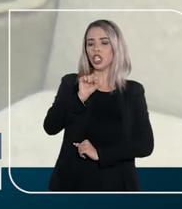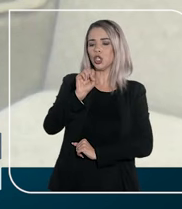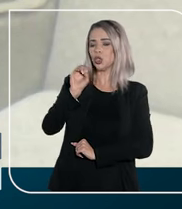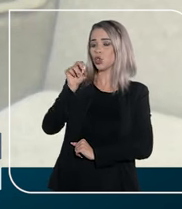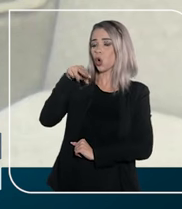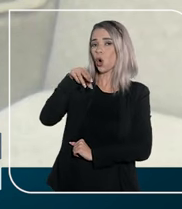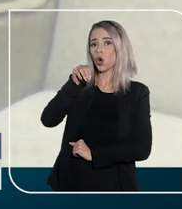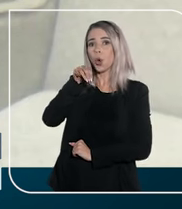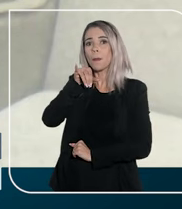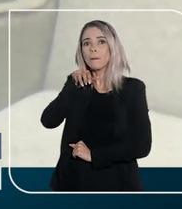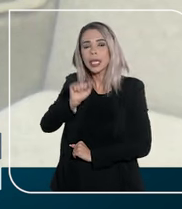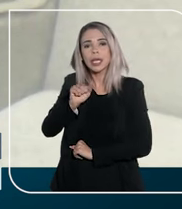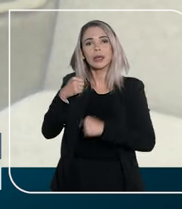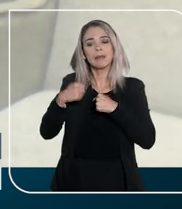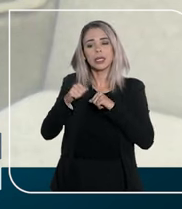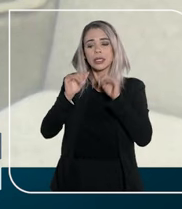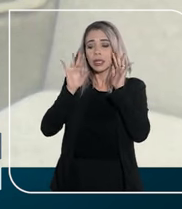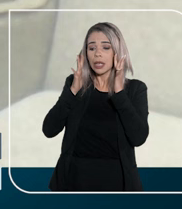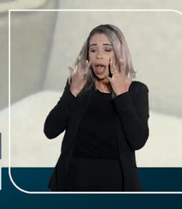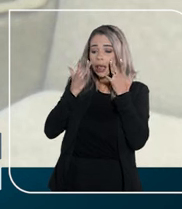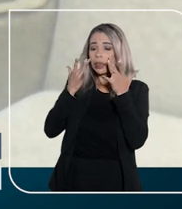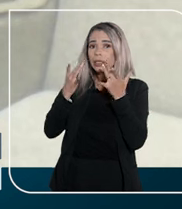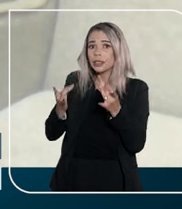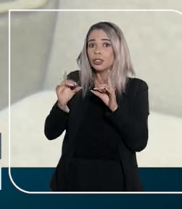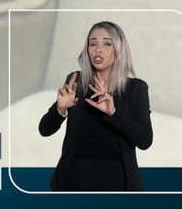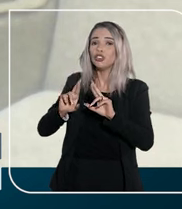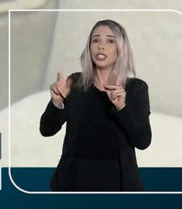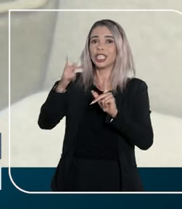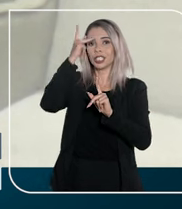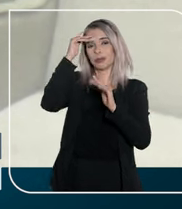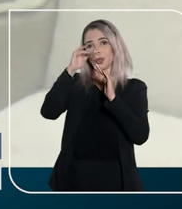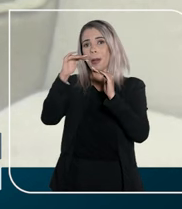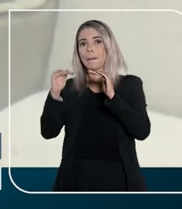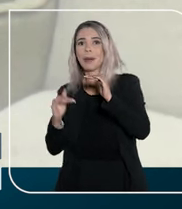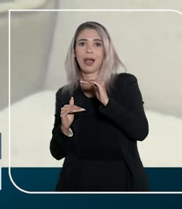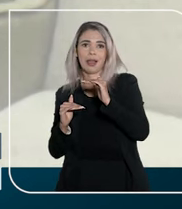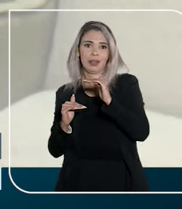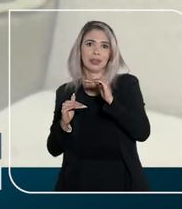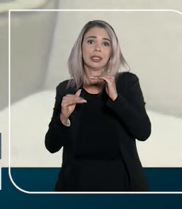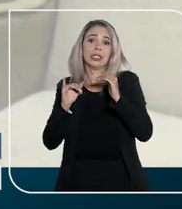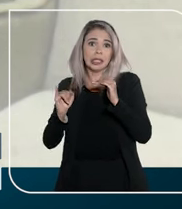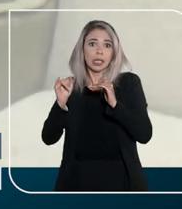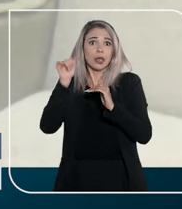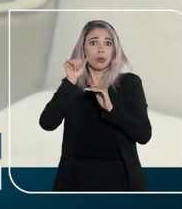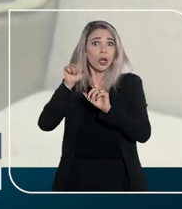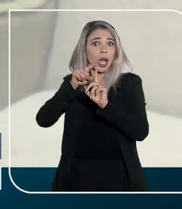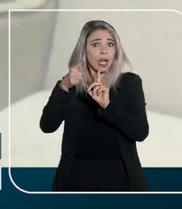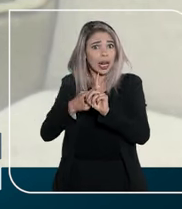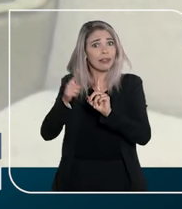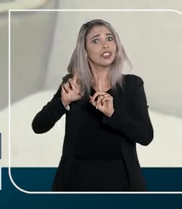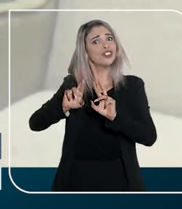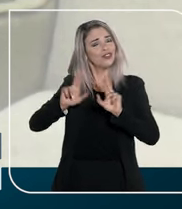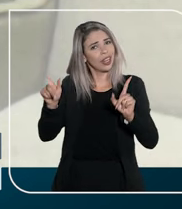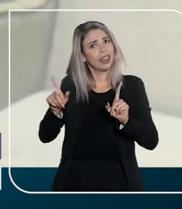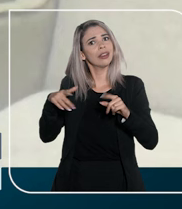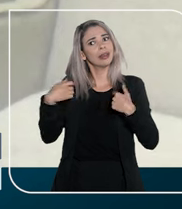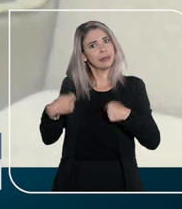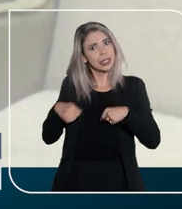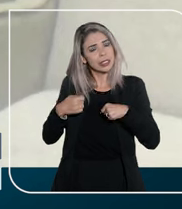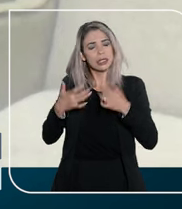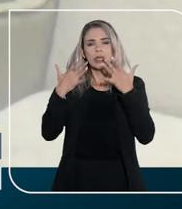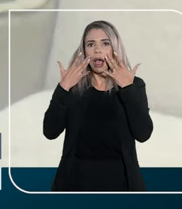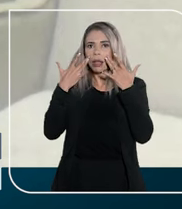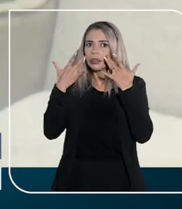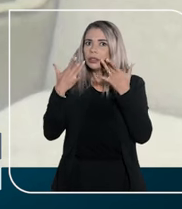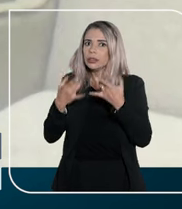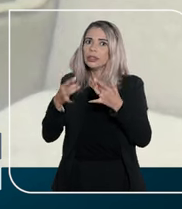tratamento diferenciado para os desiguais. Então, se essa pessoa tem uma condição diferenciada e é uma condição que deve ser bastante